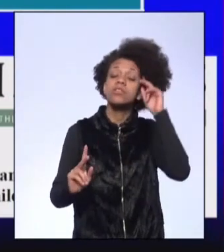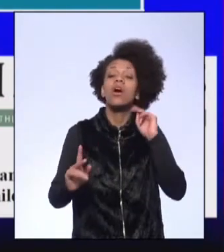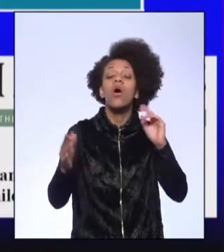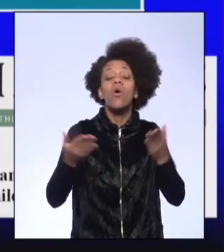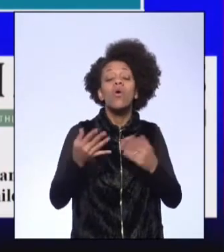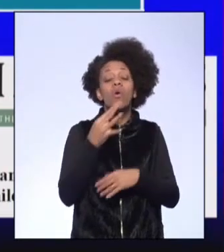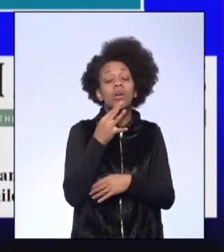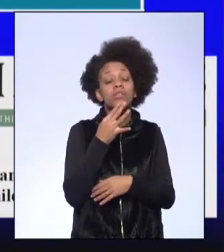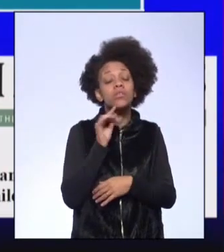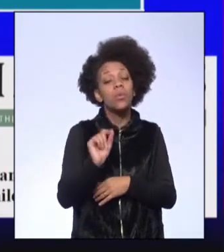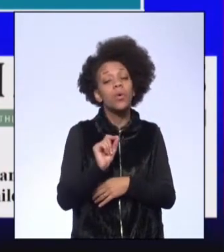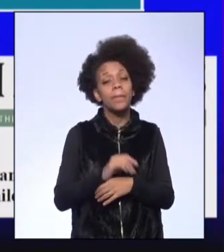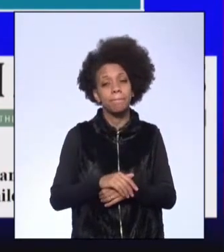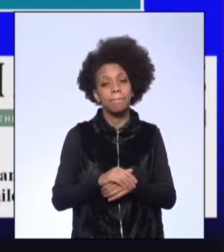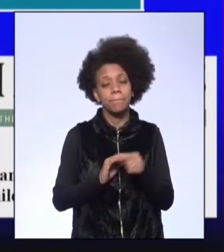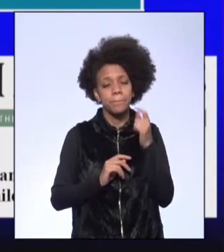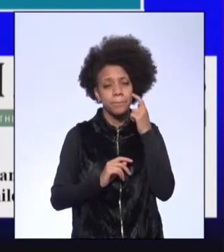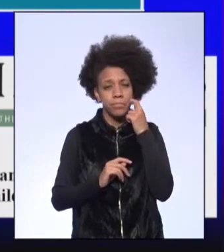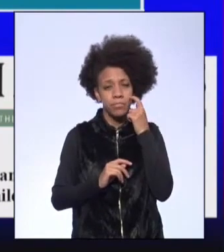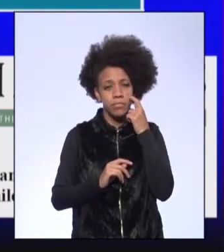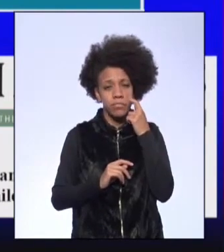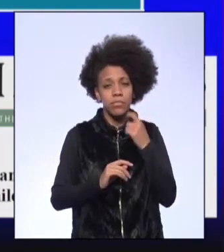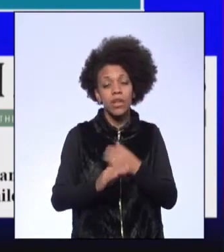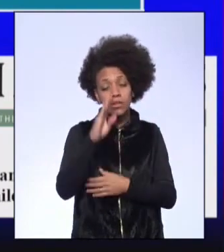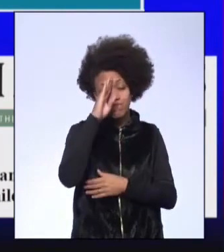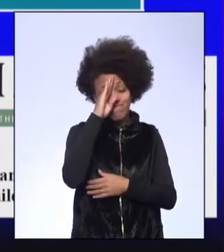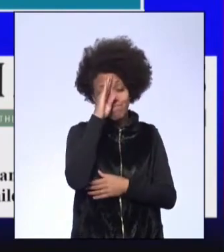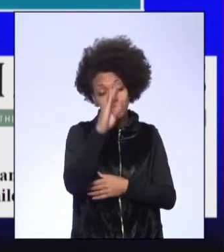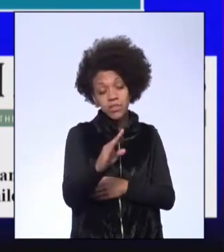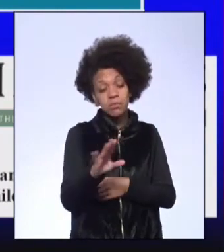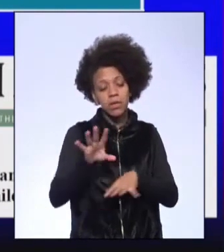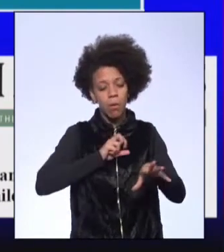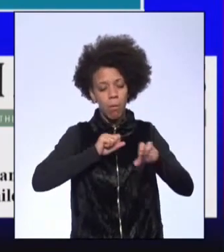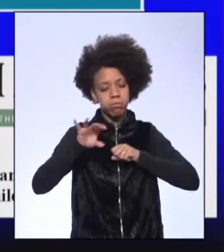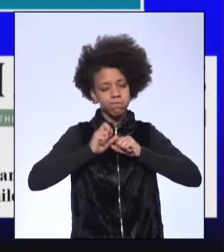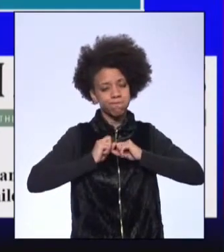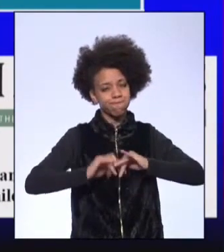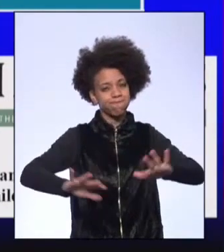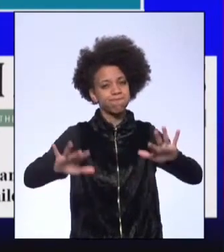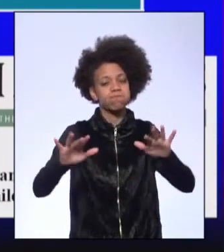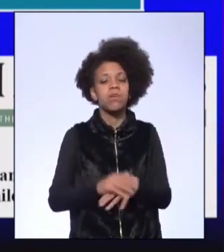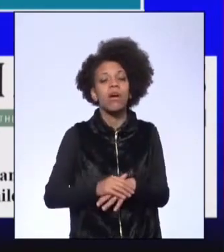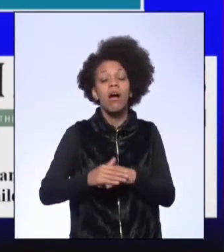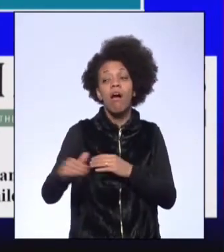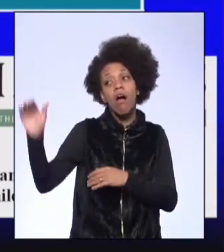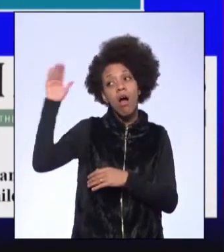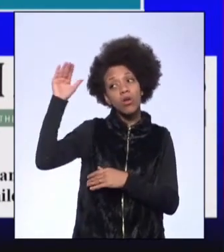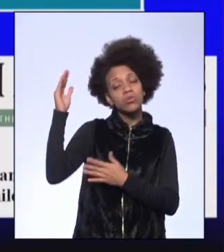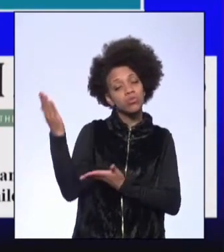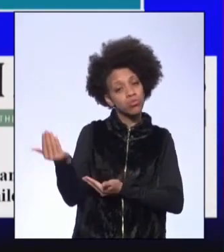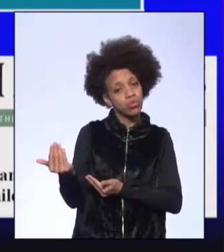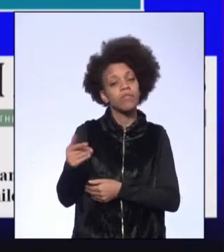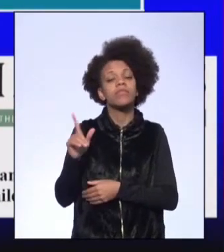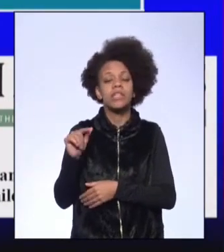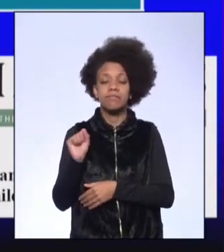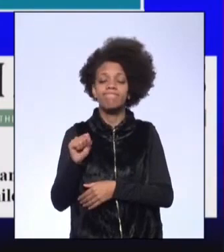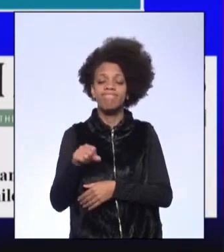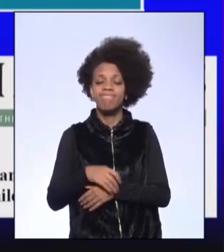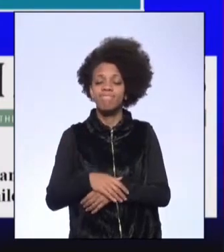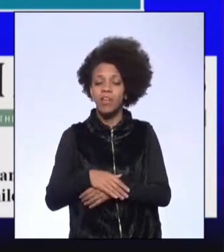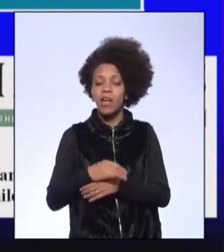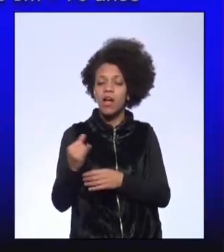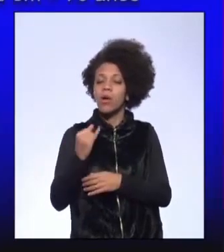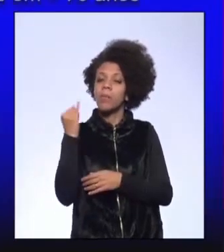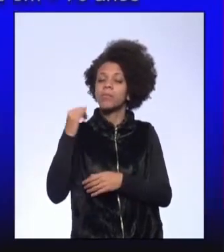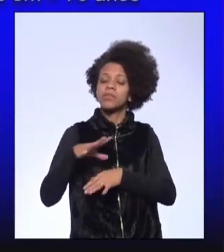hoje sugere que os principais transmissores do vírus são os adultos jovens. Esses, sim, são os mais